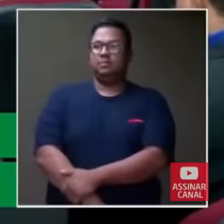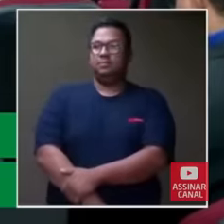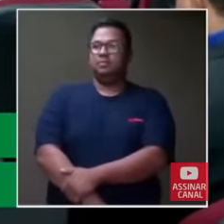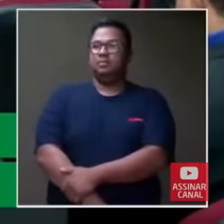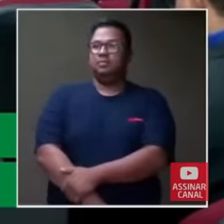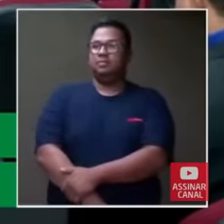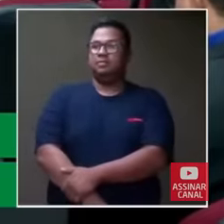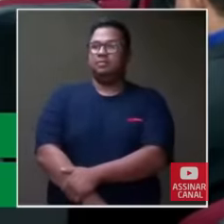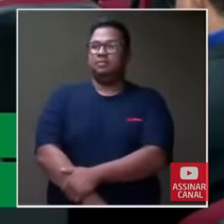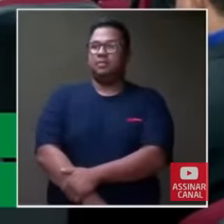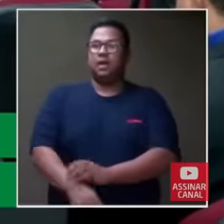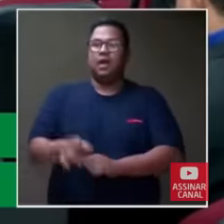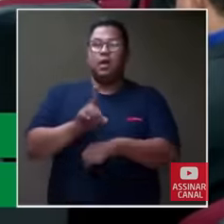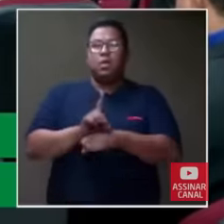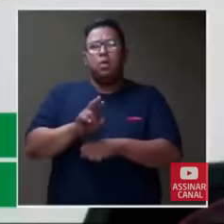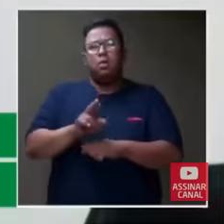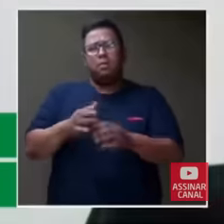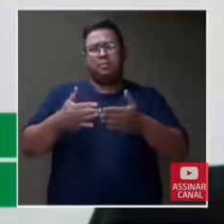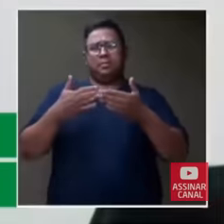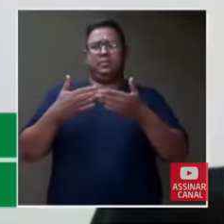Doutores, eu peço que ajam